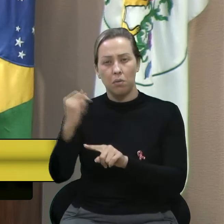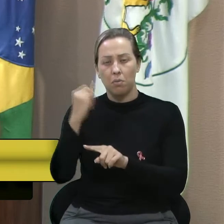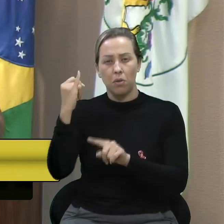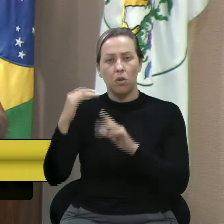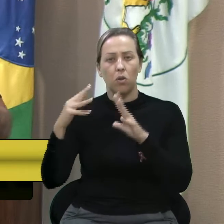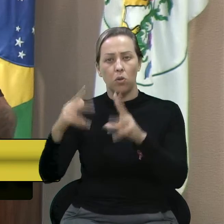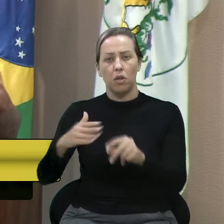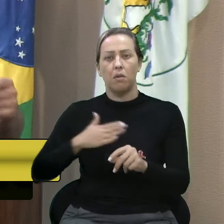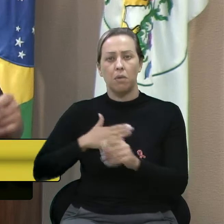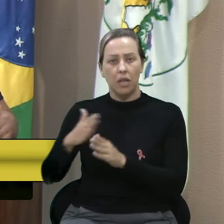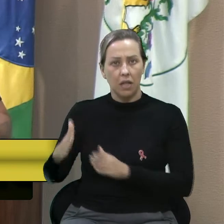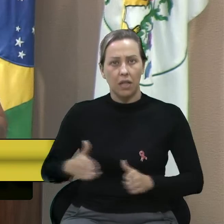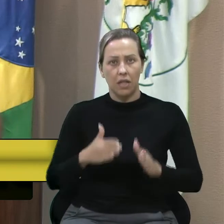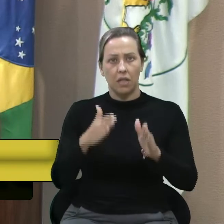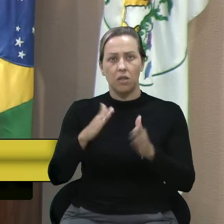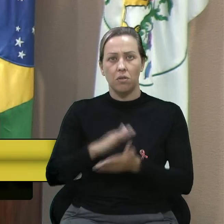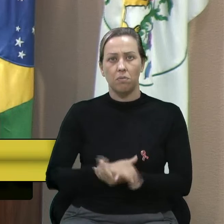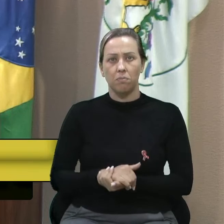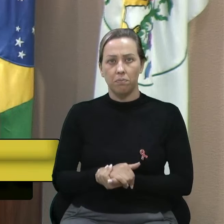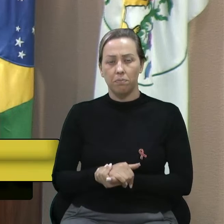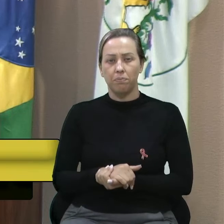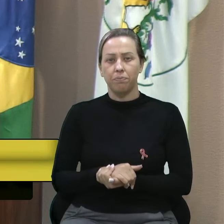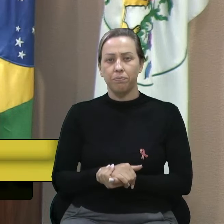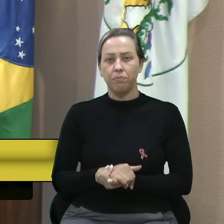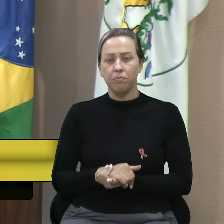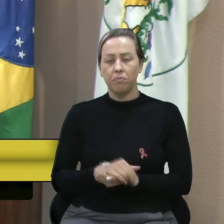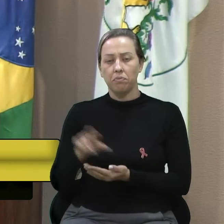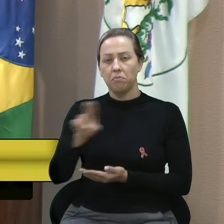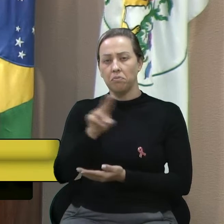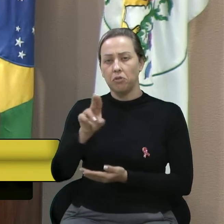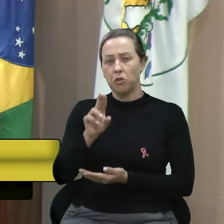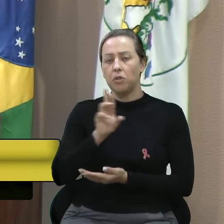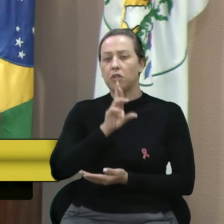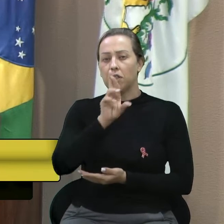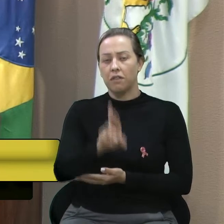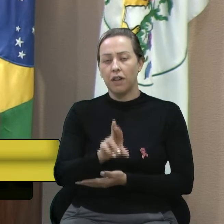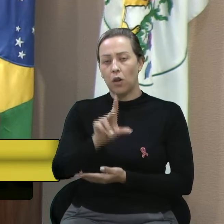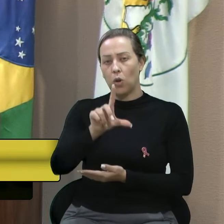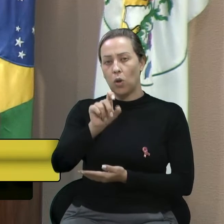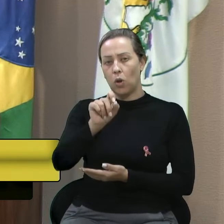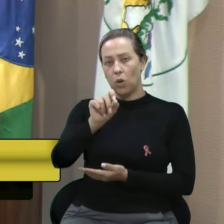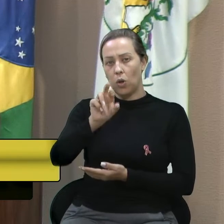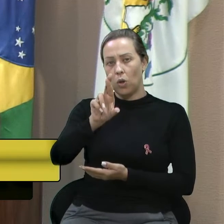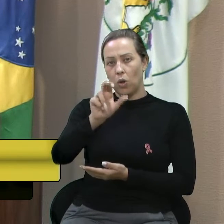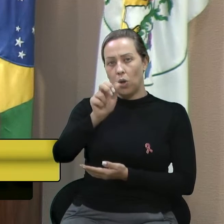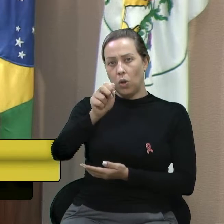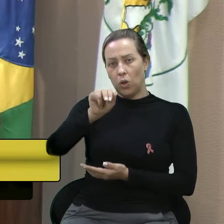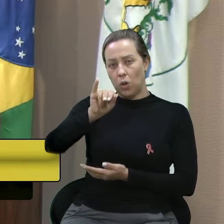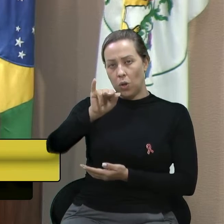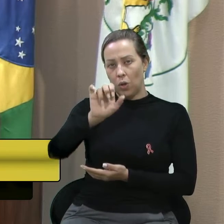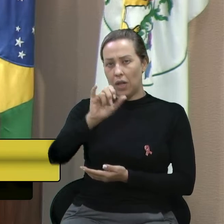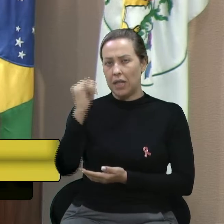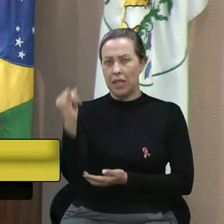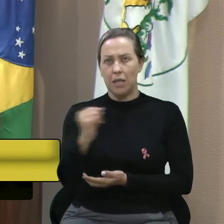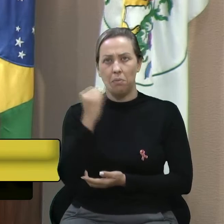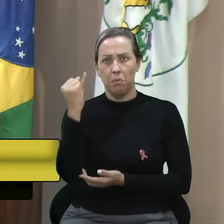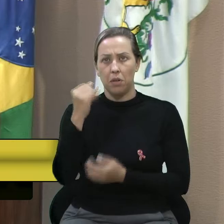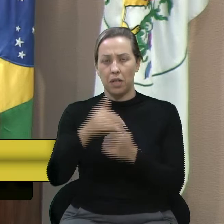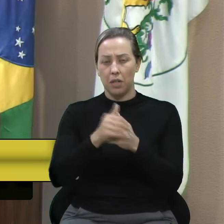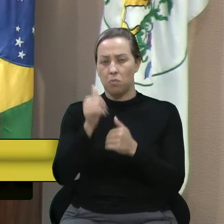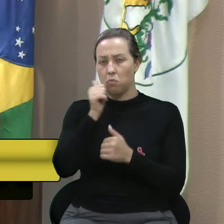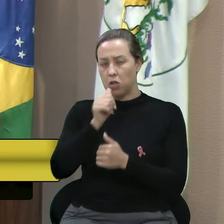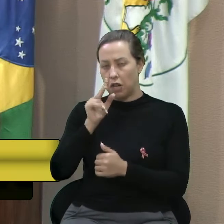a minha trajetória. Então aqui, no nome da Lorene, saudosa, né, pessoa tão importante,